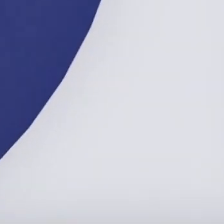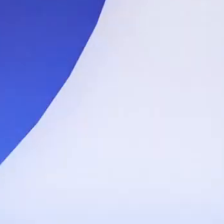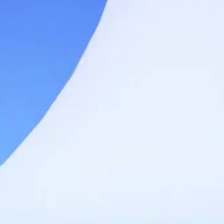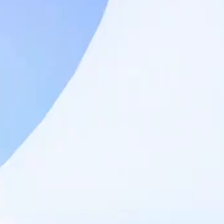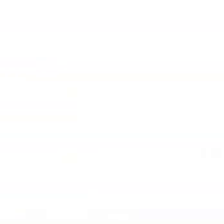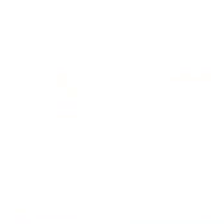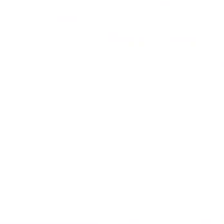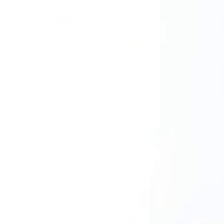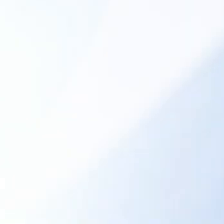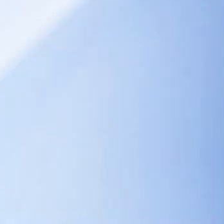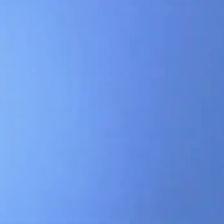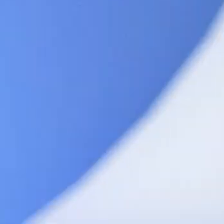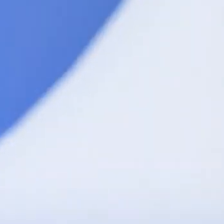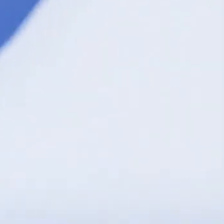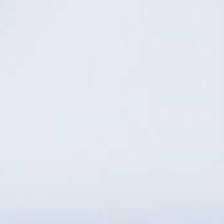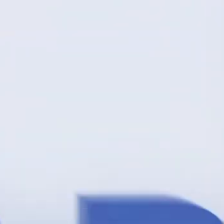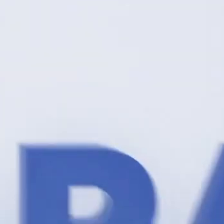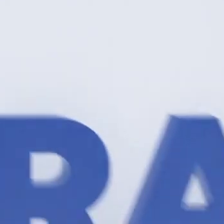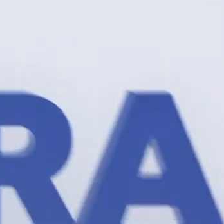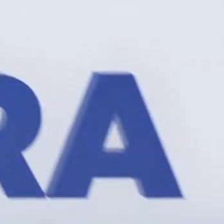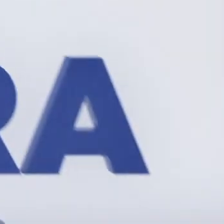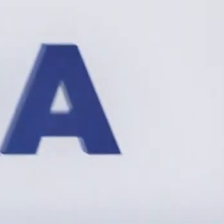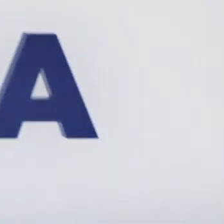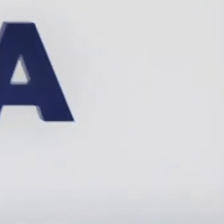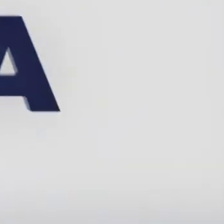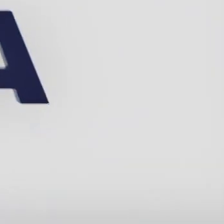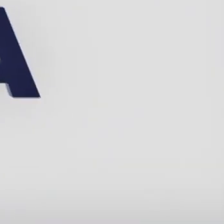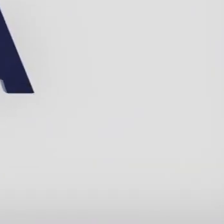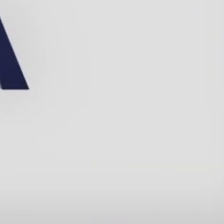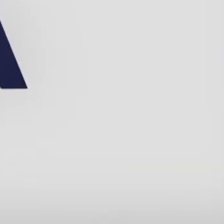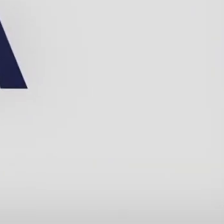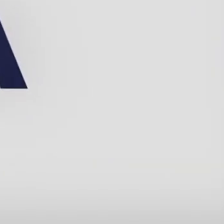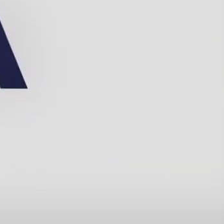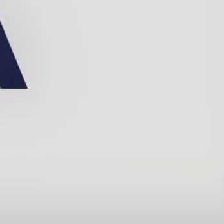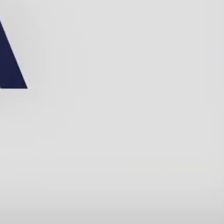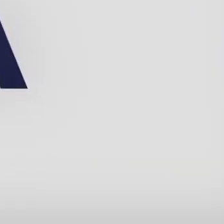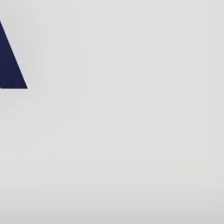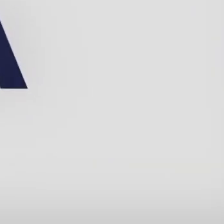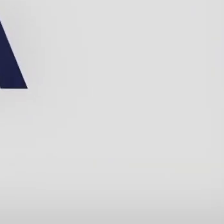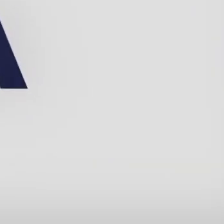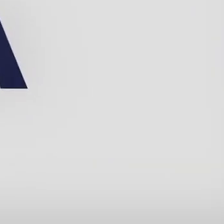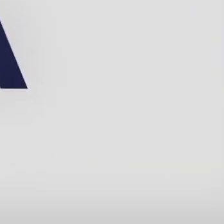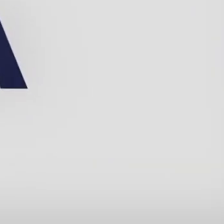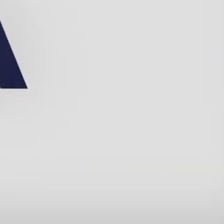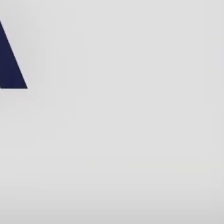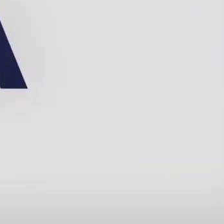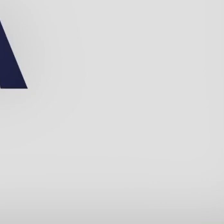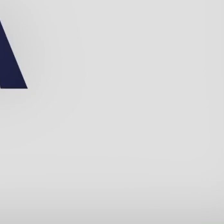TV Câmara, Campinas.